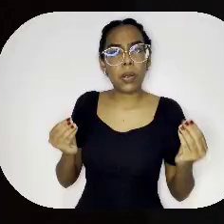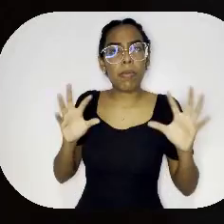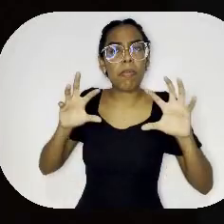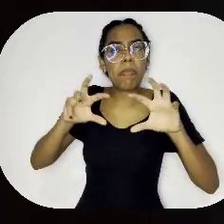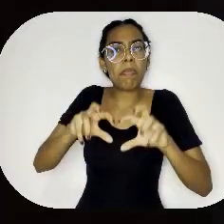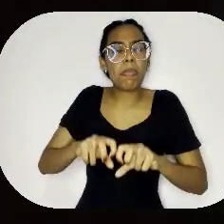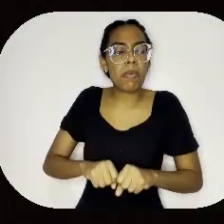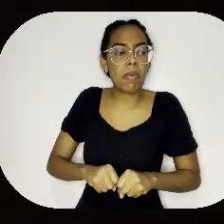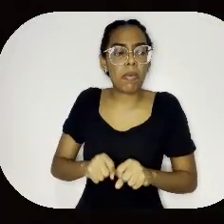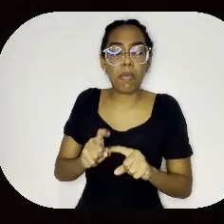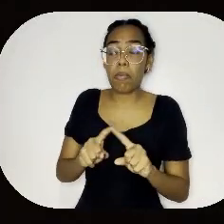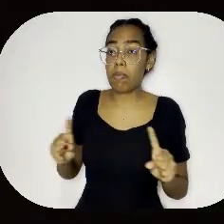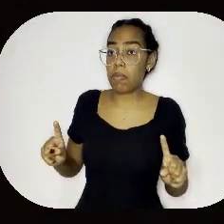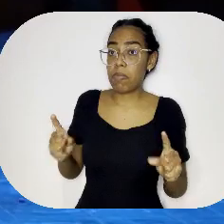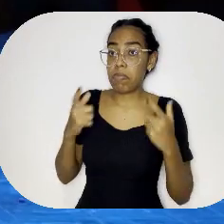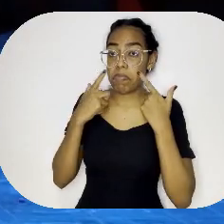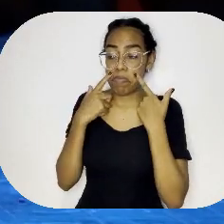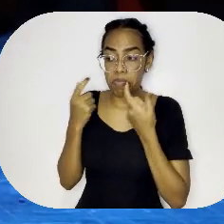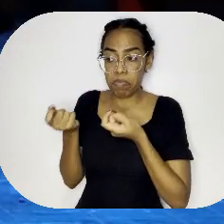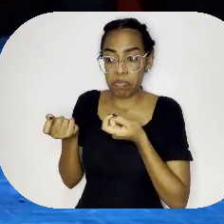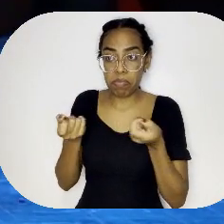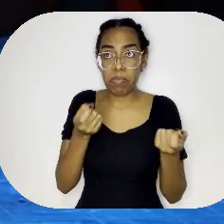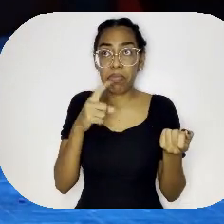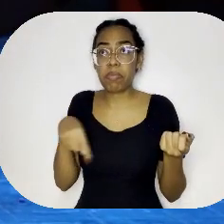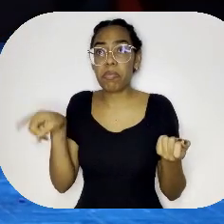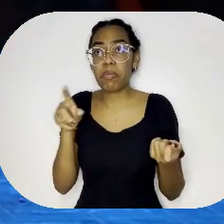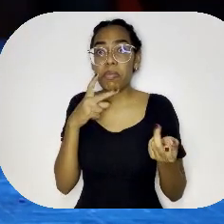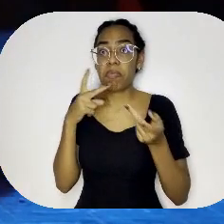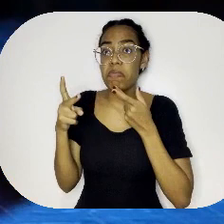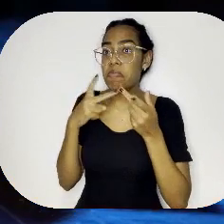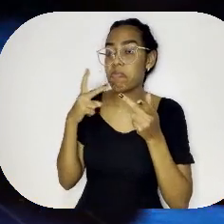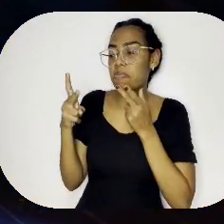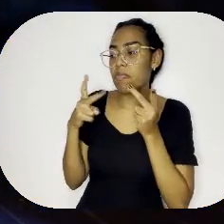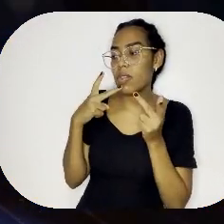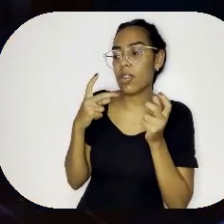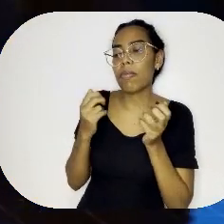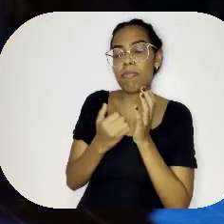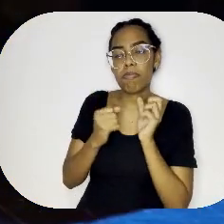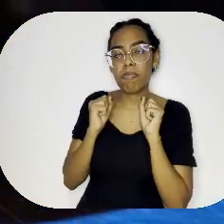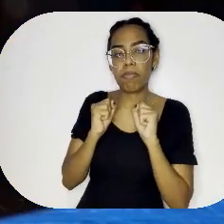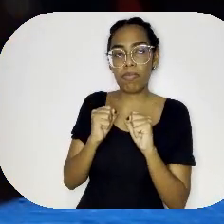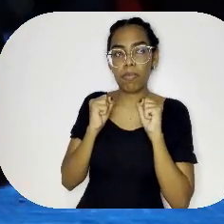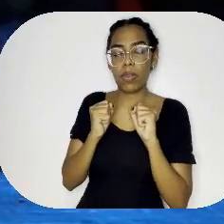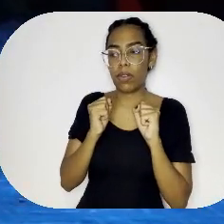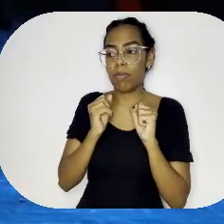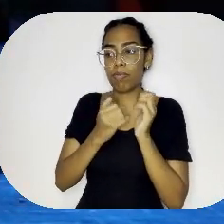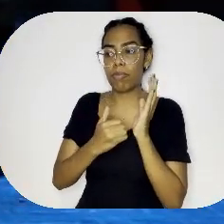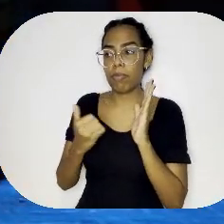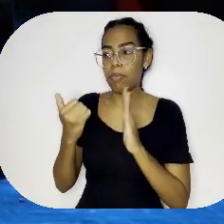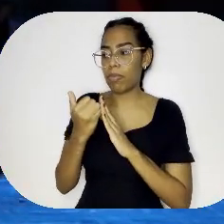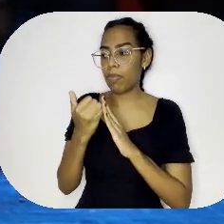Mostra ao patife da nobreza um mapa. Quem não tem mão de agarrar, lhes entrepa.